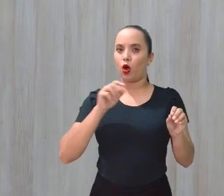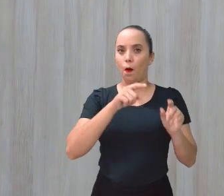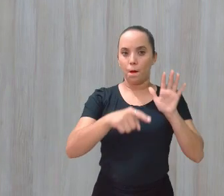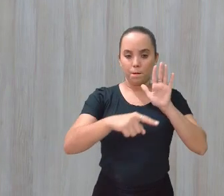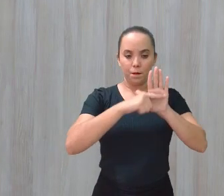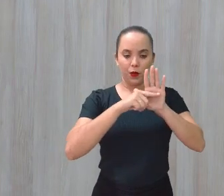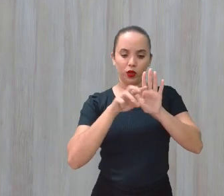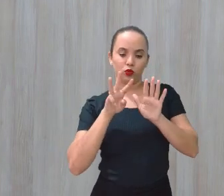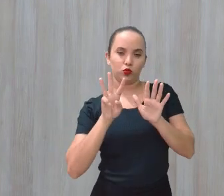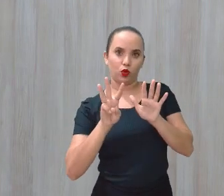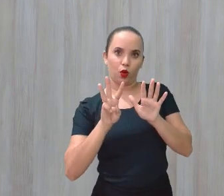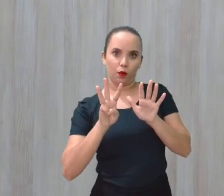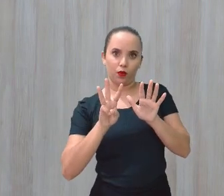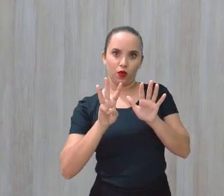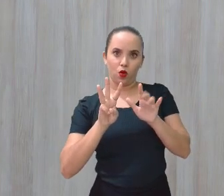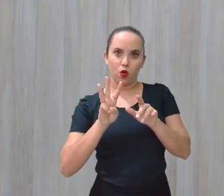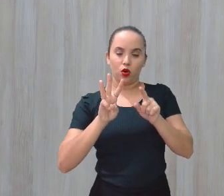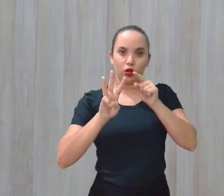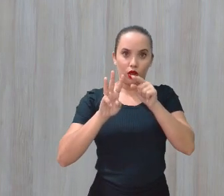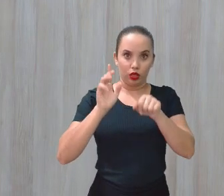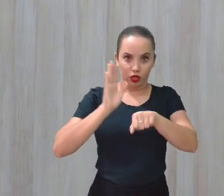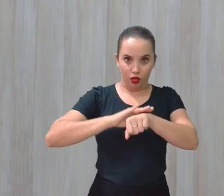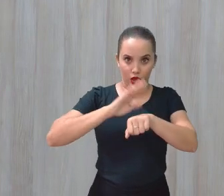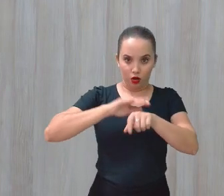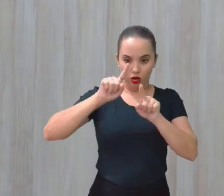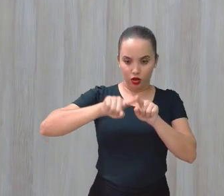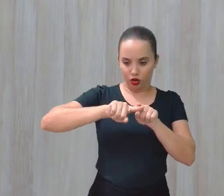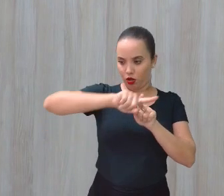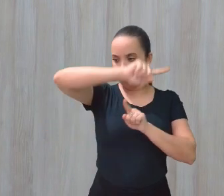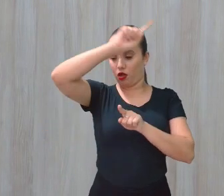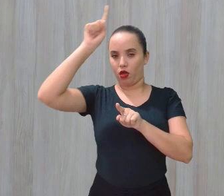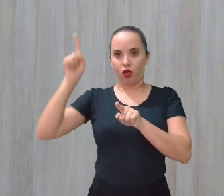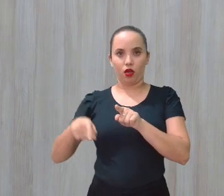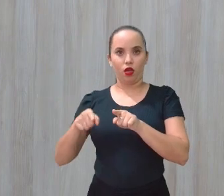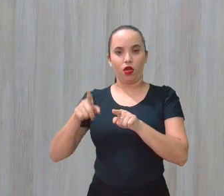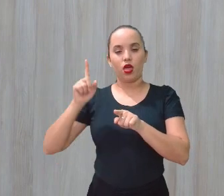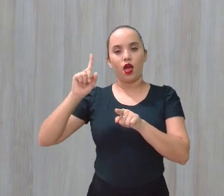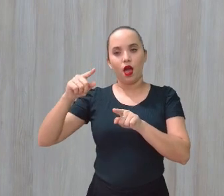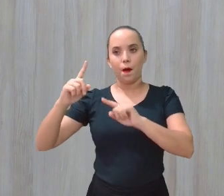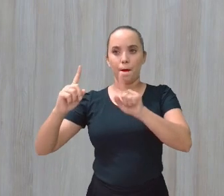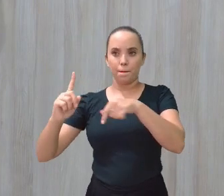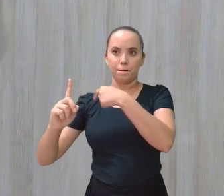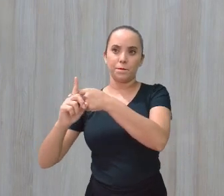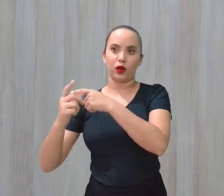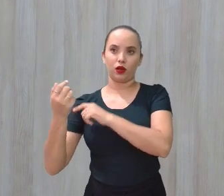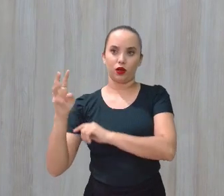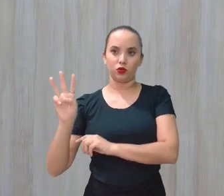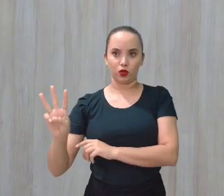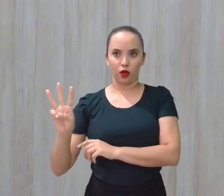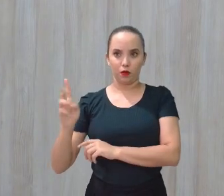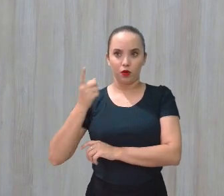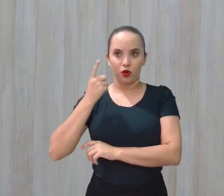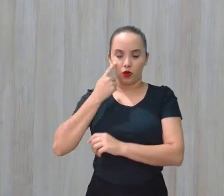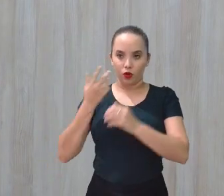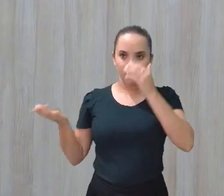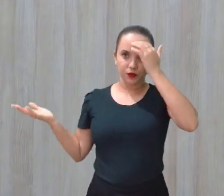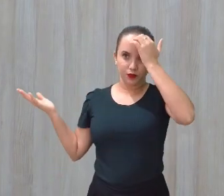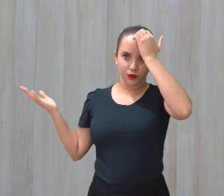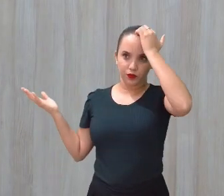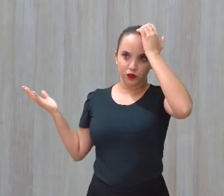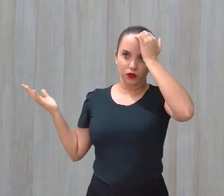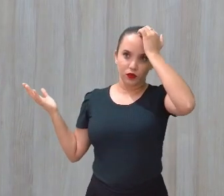aquele menos w, quando ele passar para o outro lado, ele vai passar mais w, tá certo? Então, veja o que eu fiz aqui foi